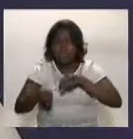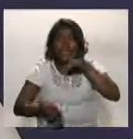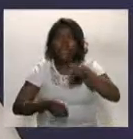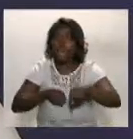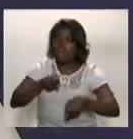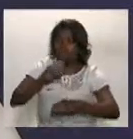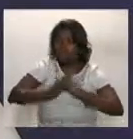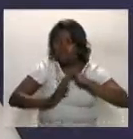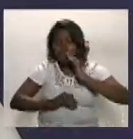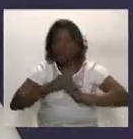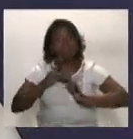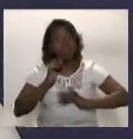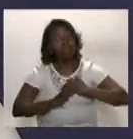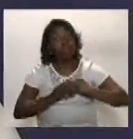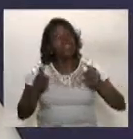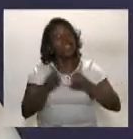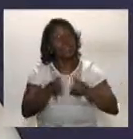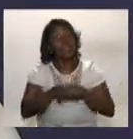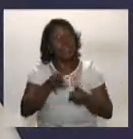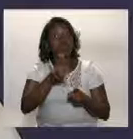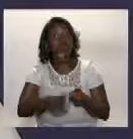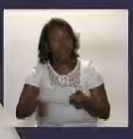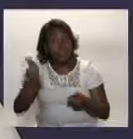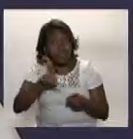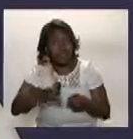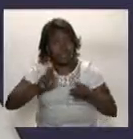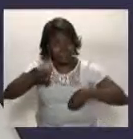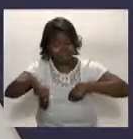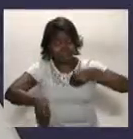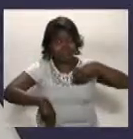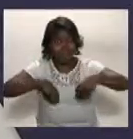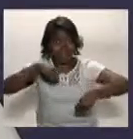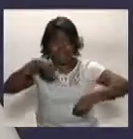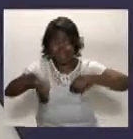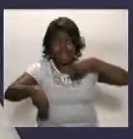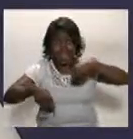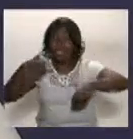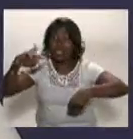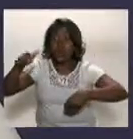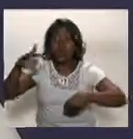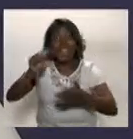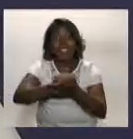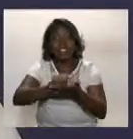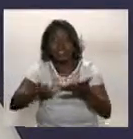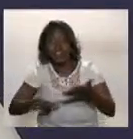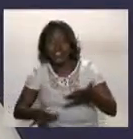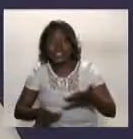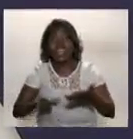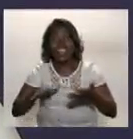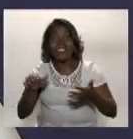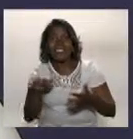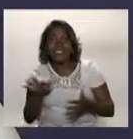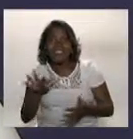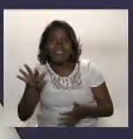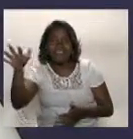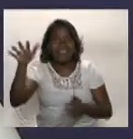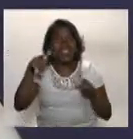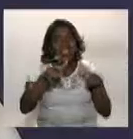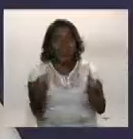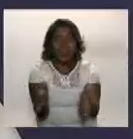também utiliza as bicicletas para transformar em cadeira de roda, e com muita felicidade eu fui procurada pelo secretário